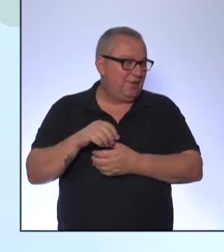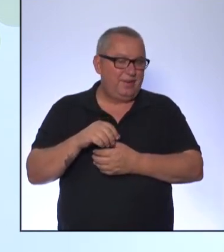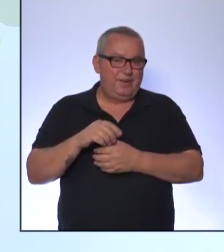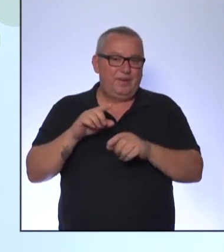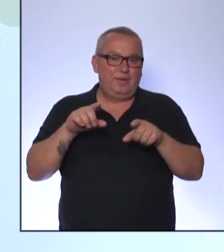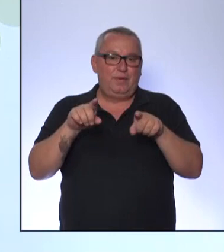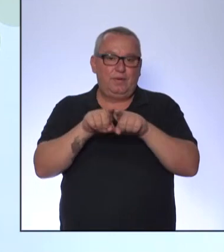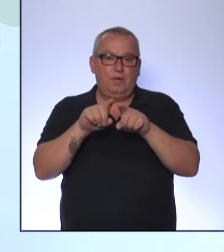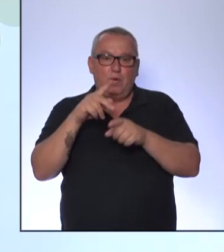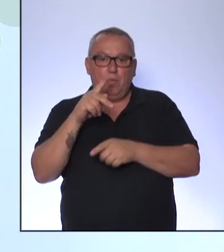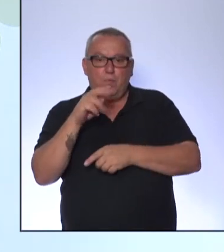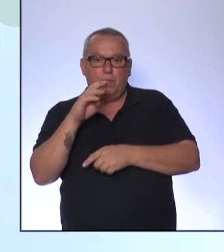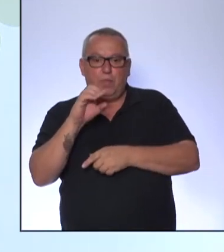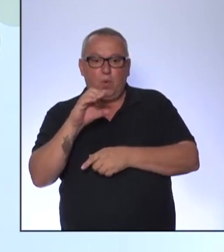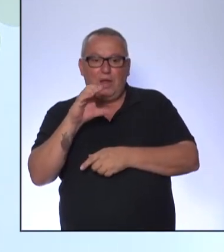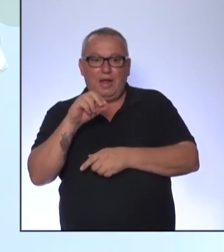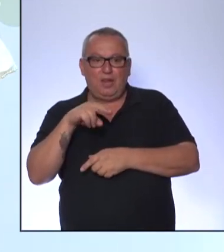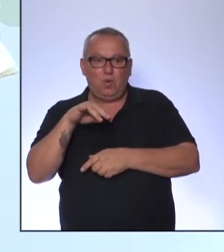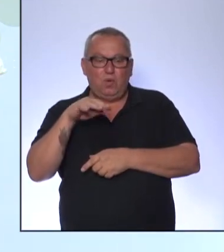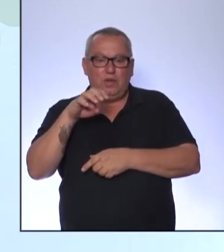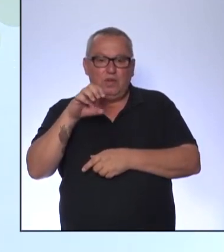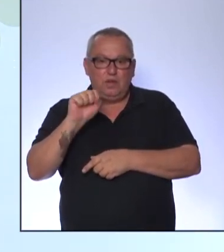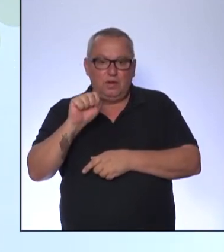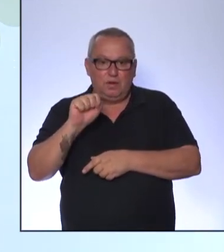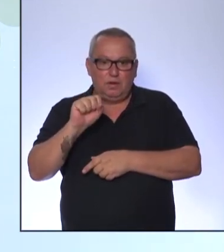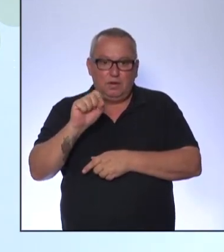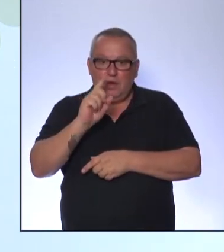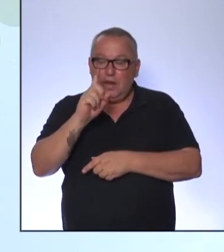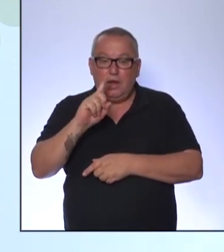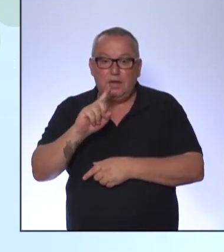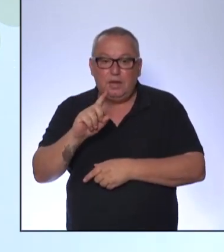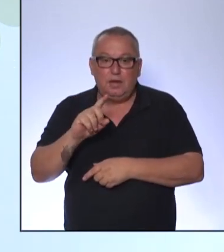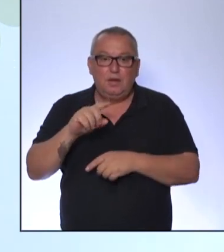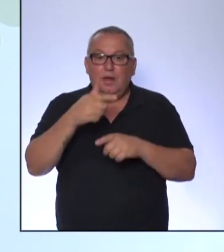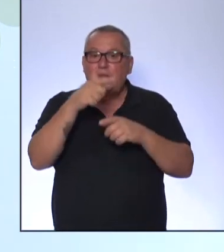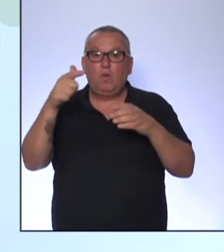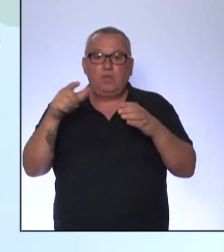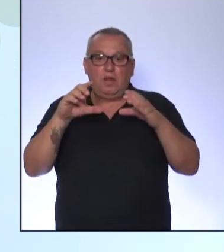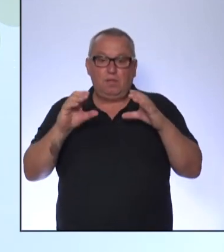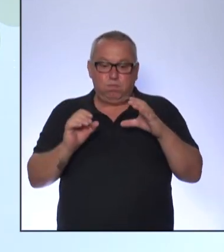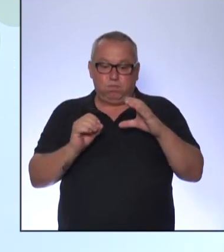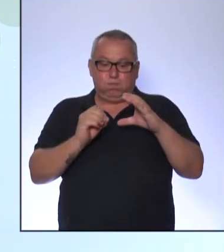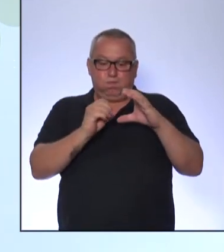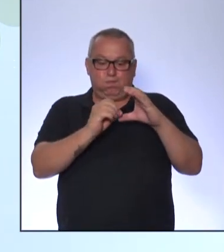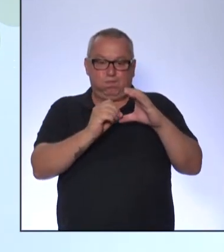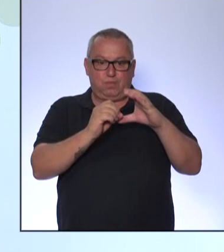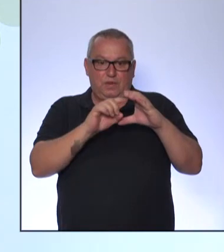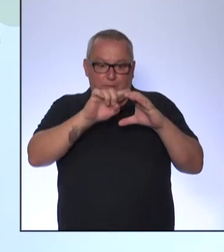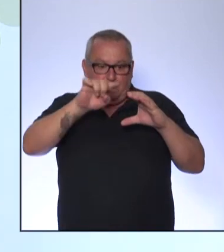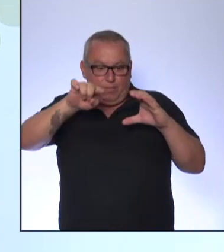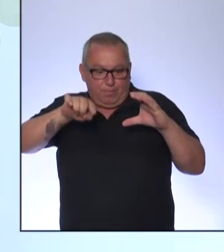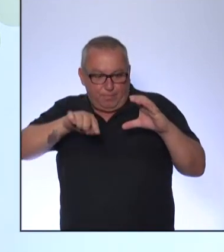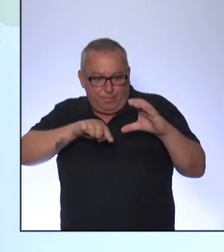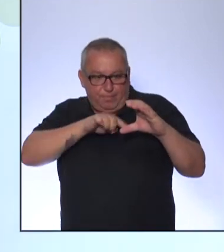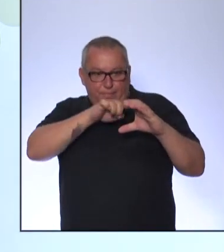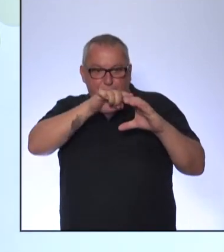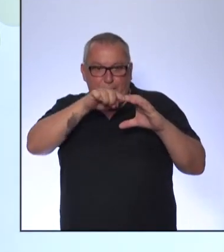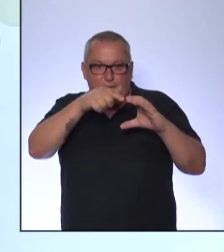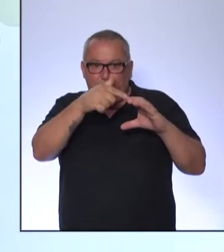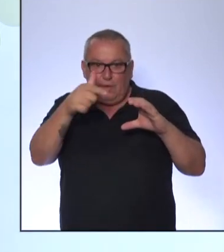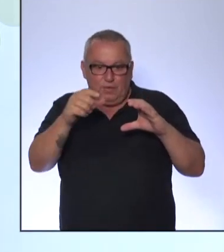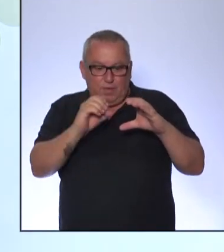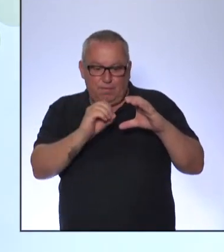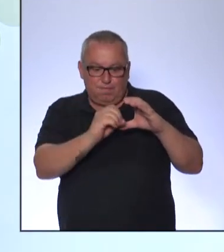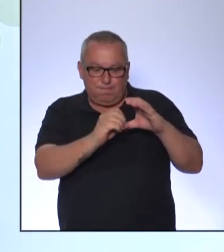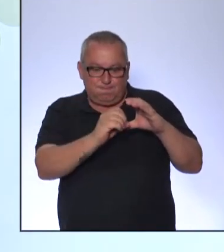Células procariontes são as células que não apresentam esse envoltório nuclear, não apresentam um